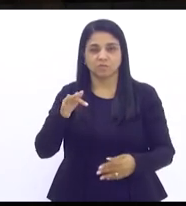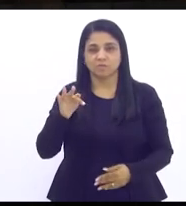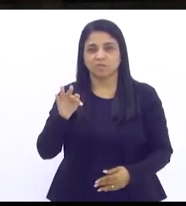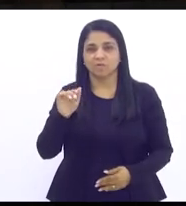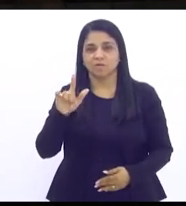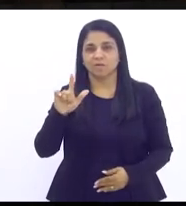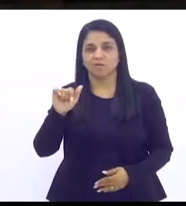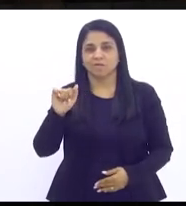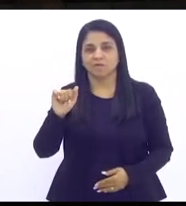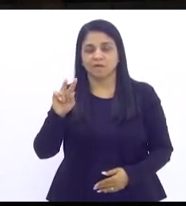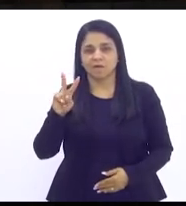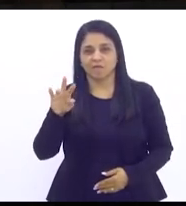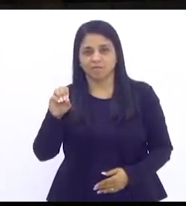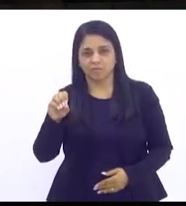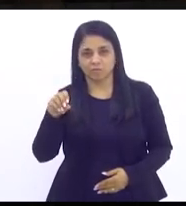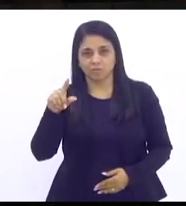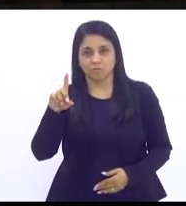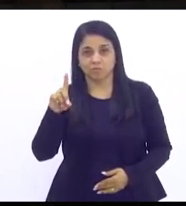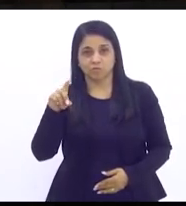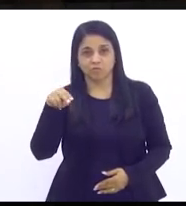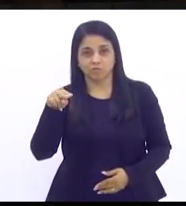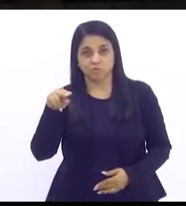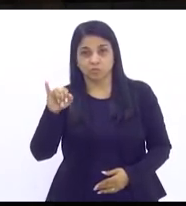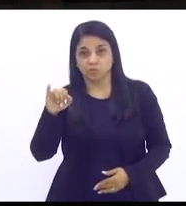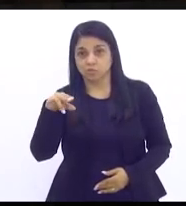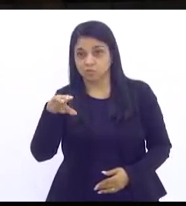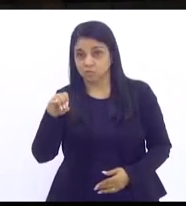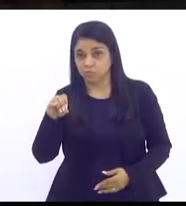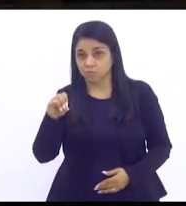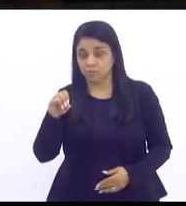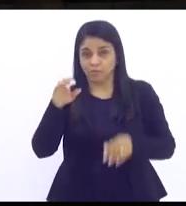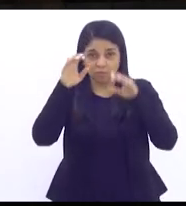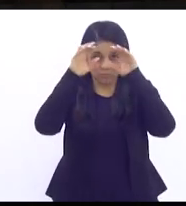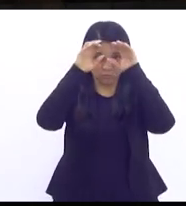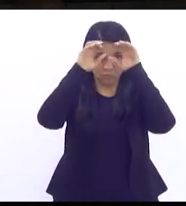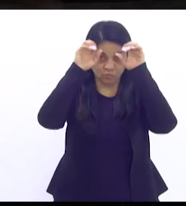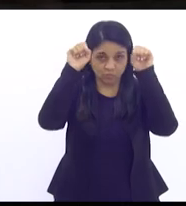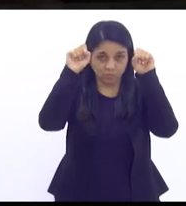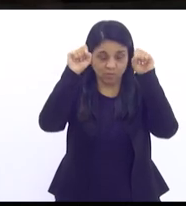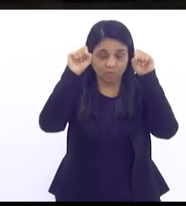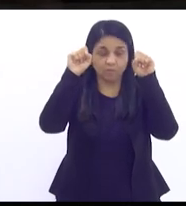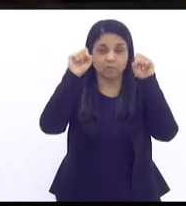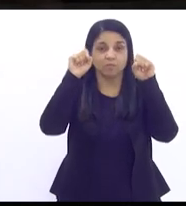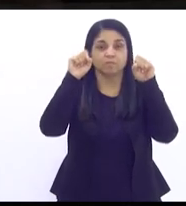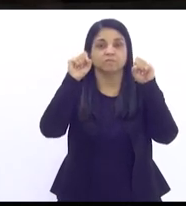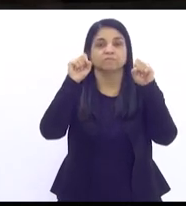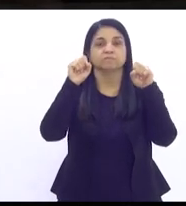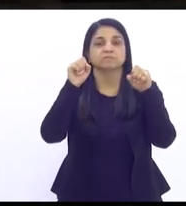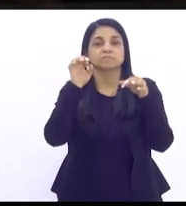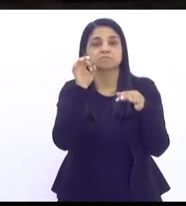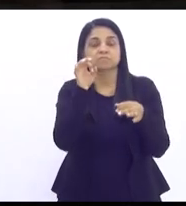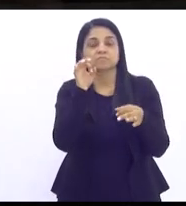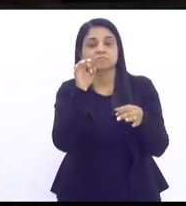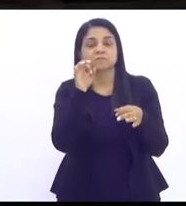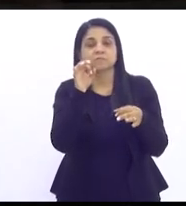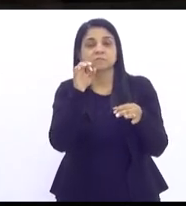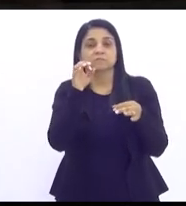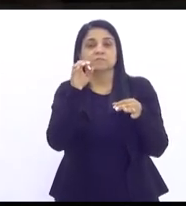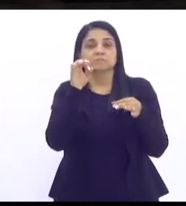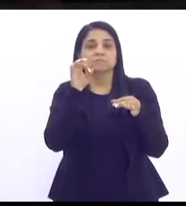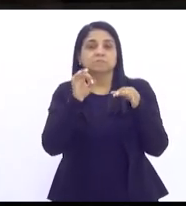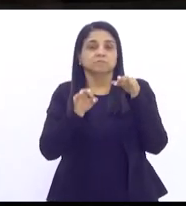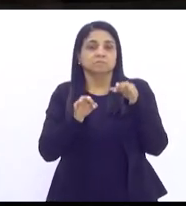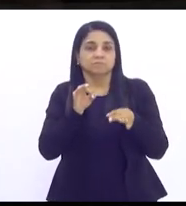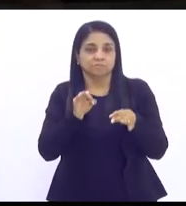Supremo Tribunal Federal. Então, tem esse fato marcante que a gente pode fazer uma ilação com